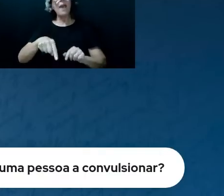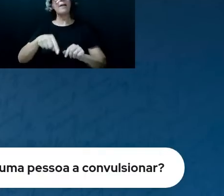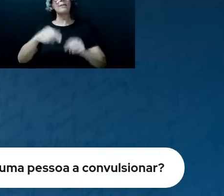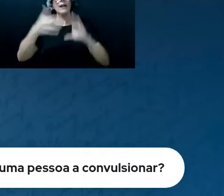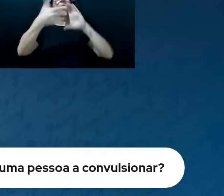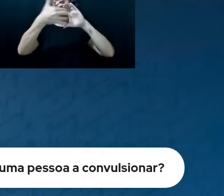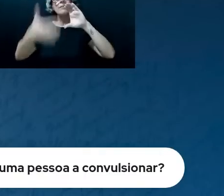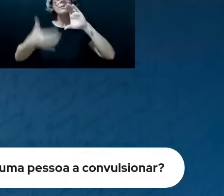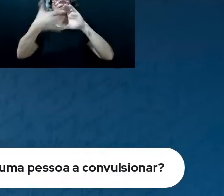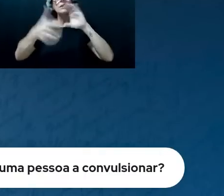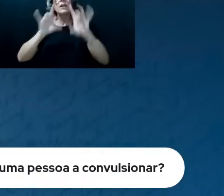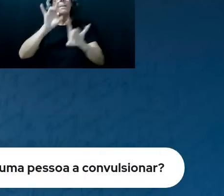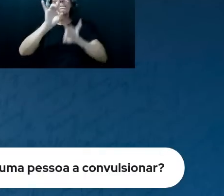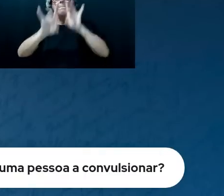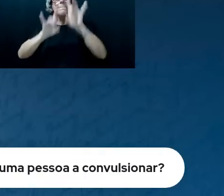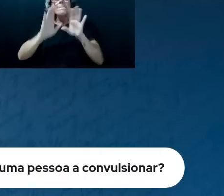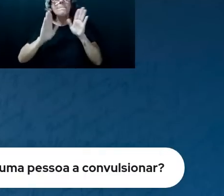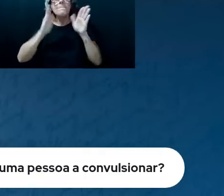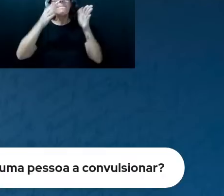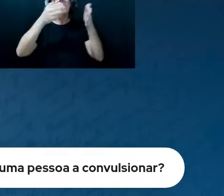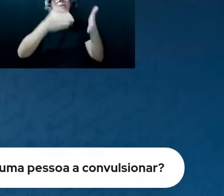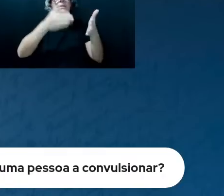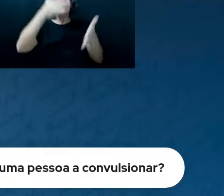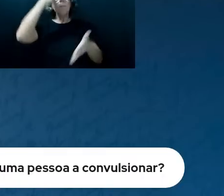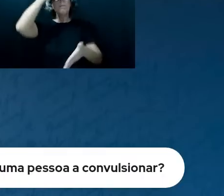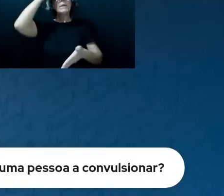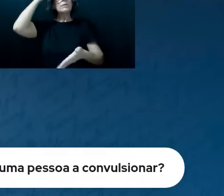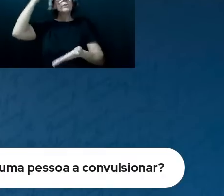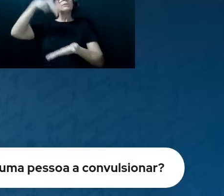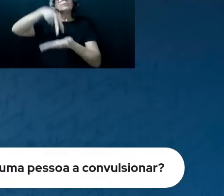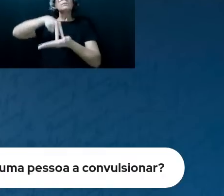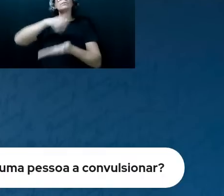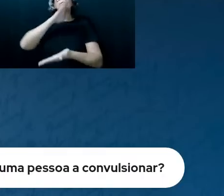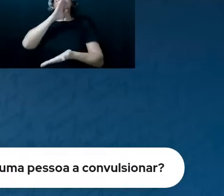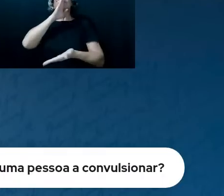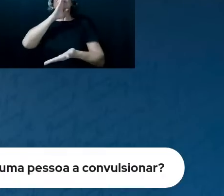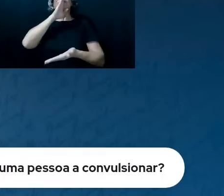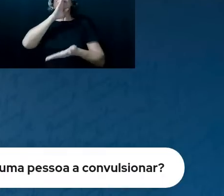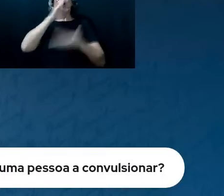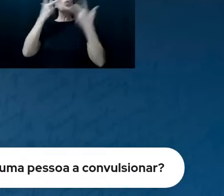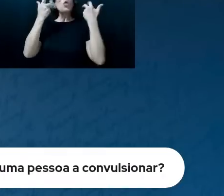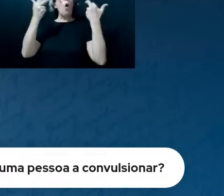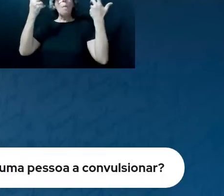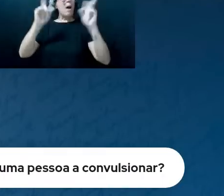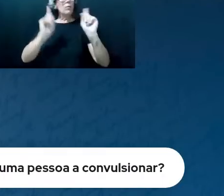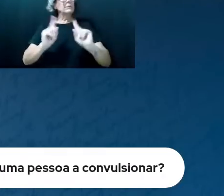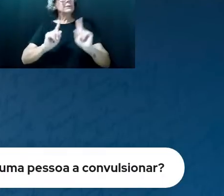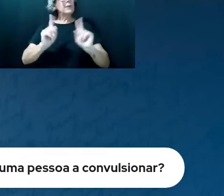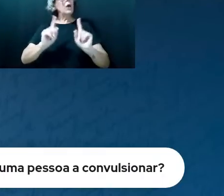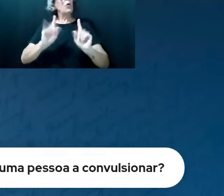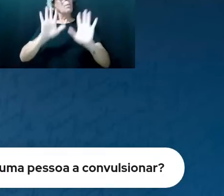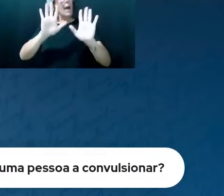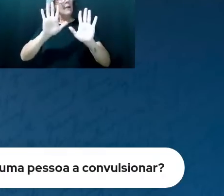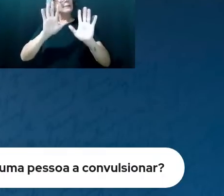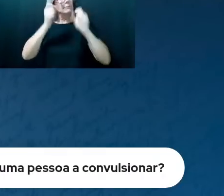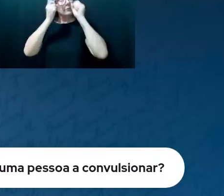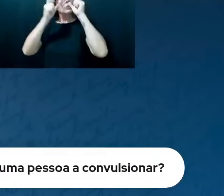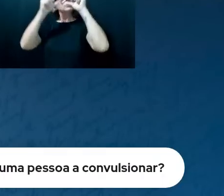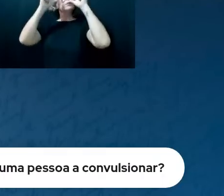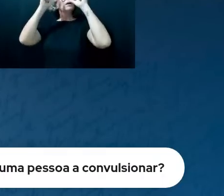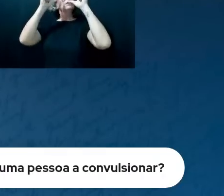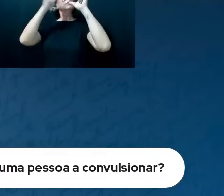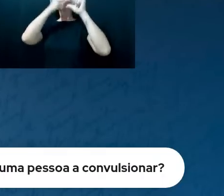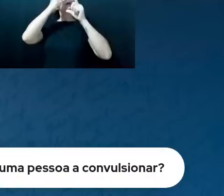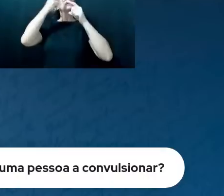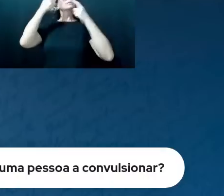que em estado estático de êxtase, fora do normal, mas despertos, a pessoa começa